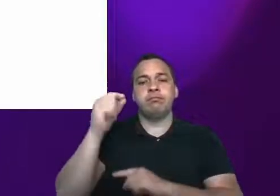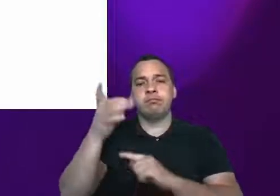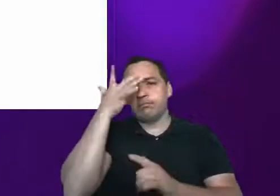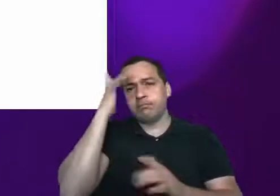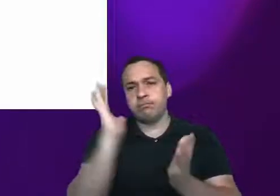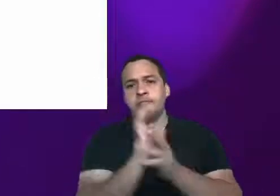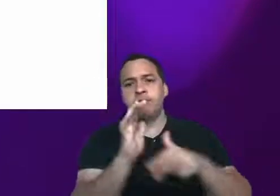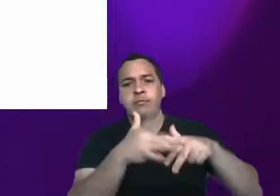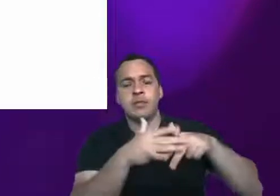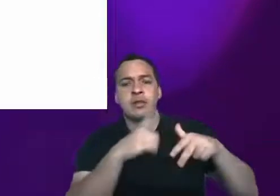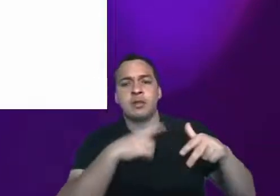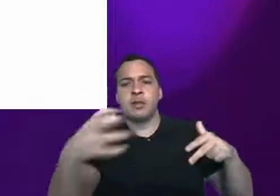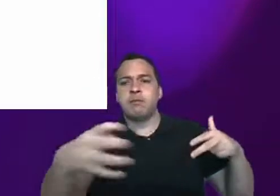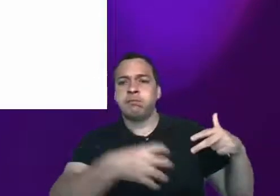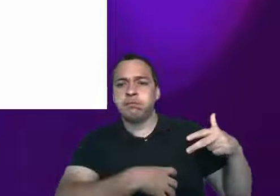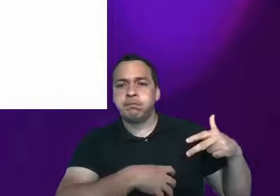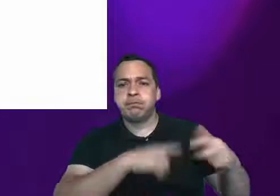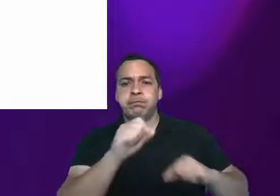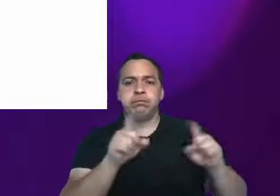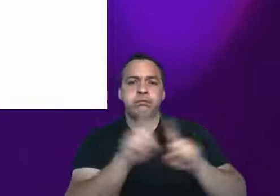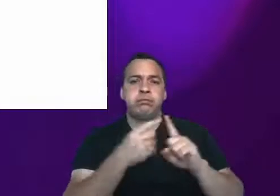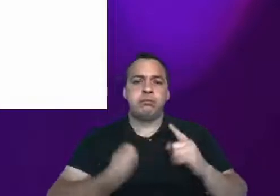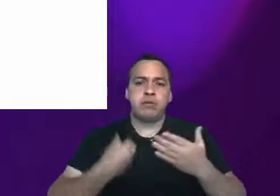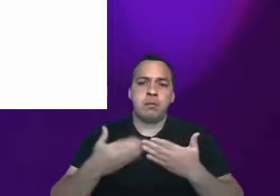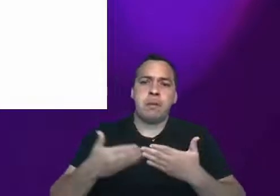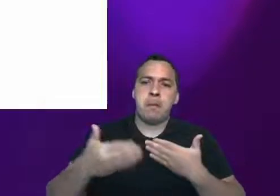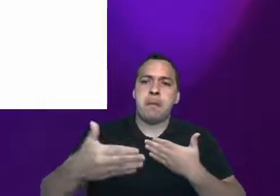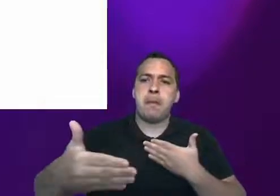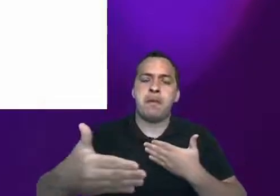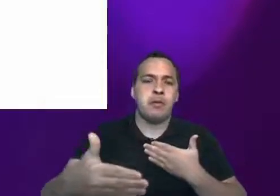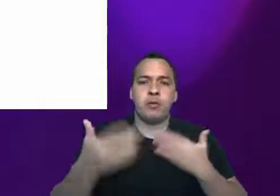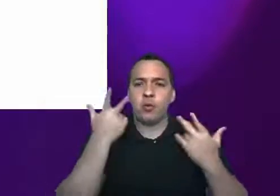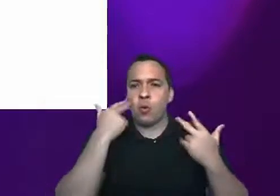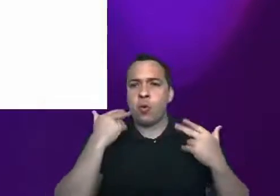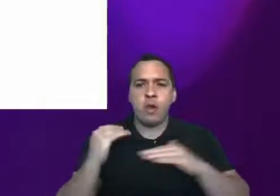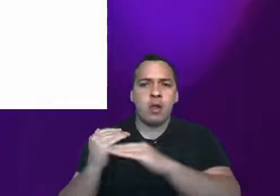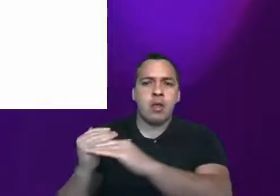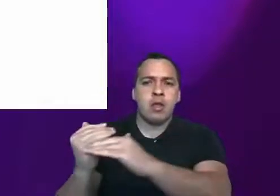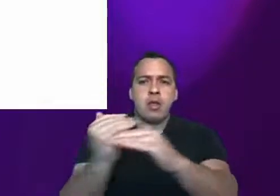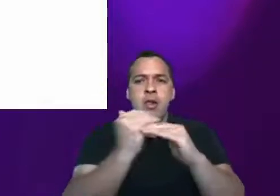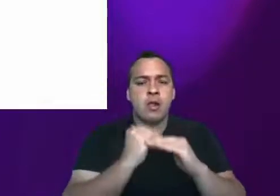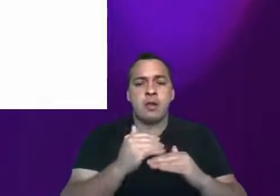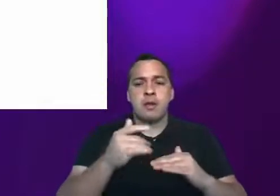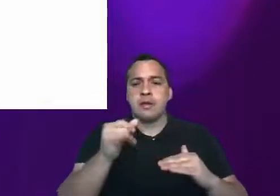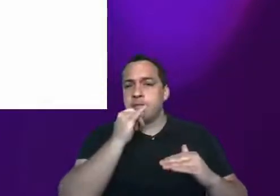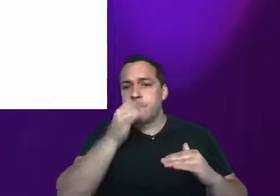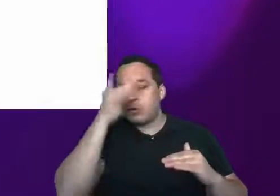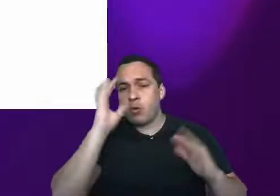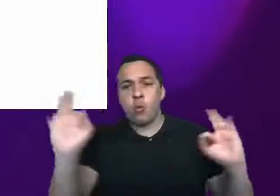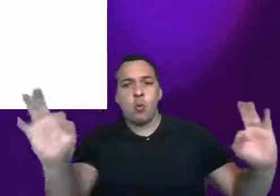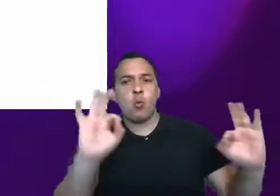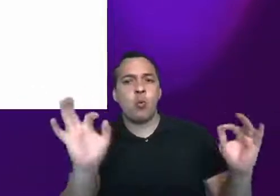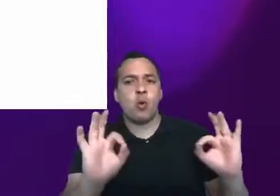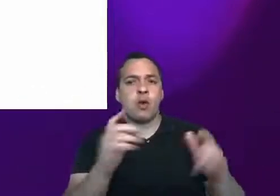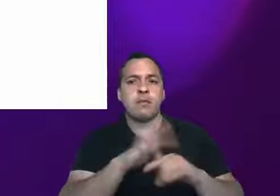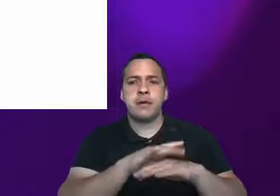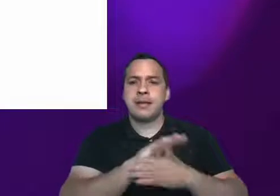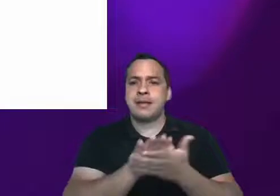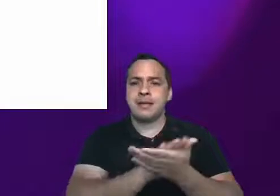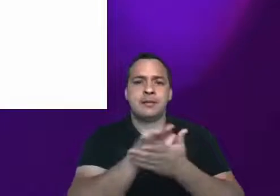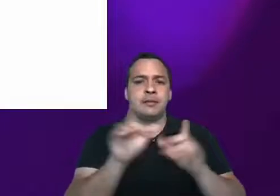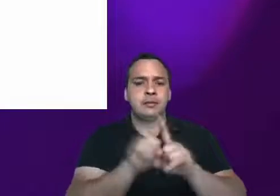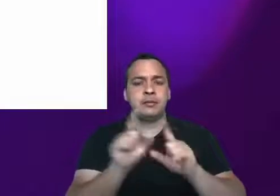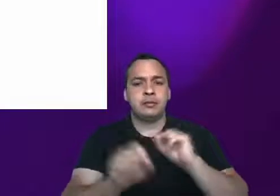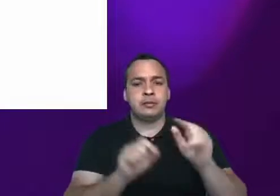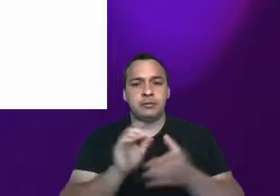foram transplantados e tiveram uma sobrevida semelhante aos pacientes que não tinham tumor, obedecendo os critérios de um